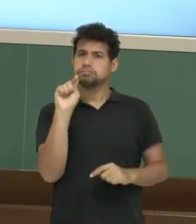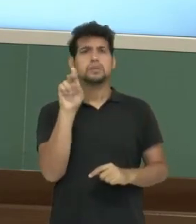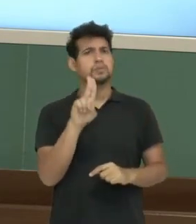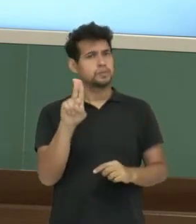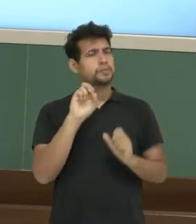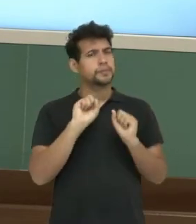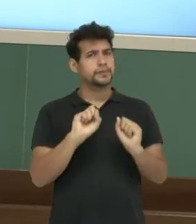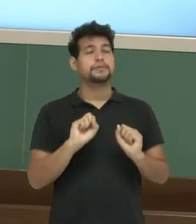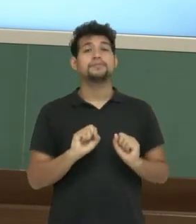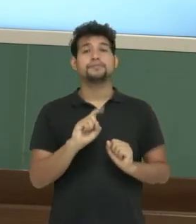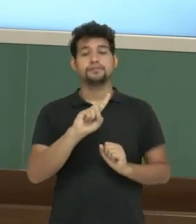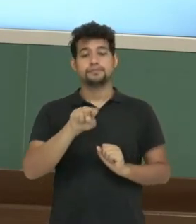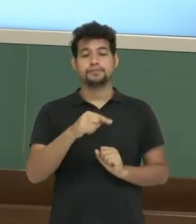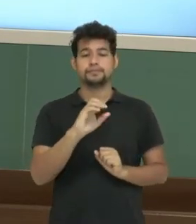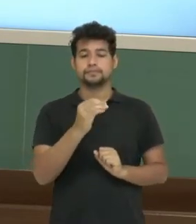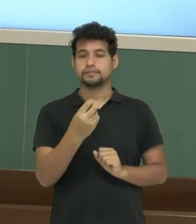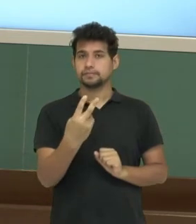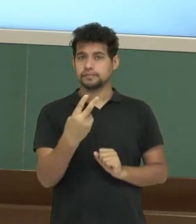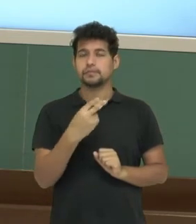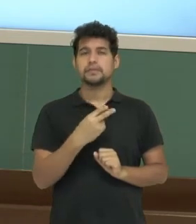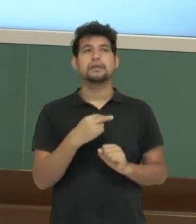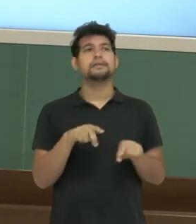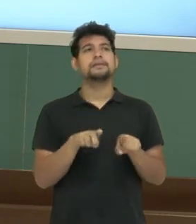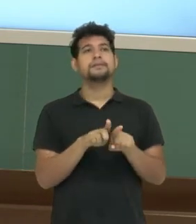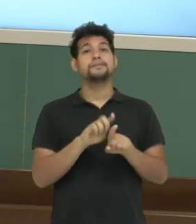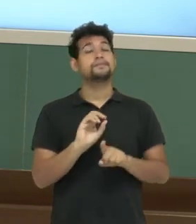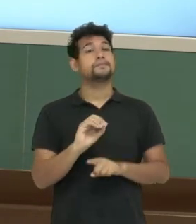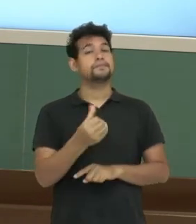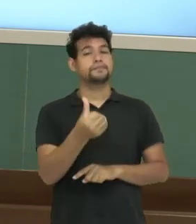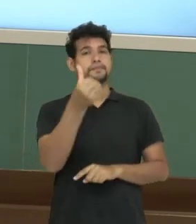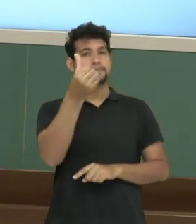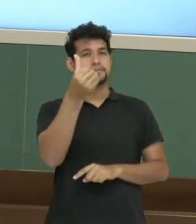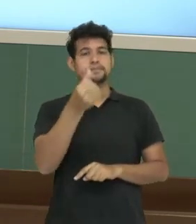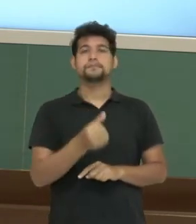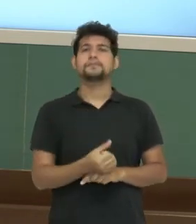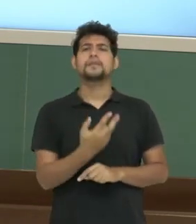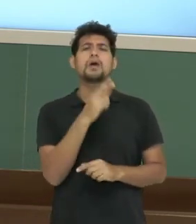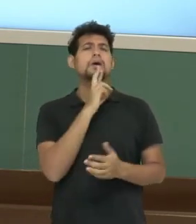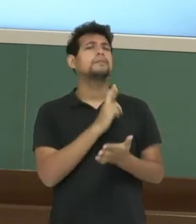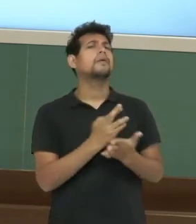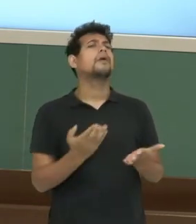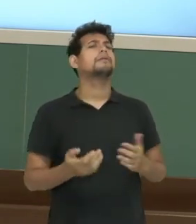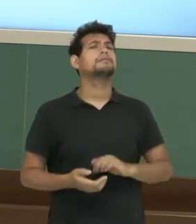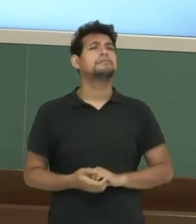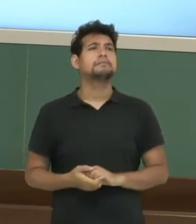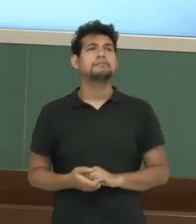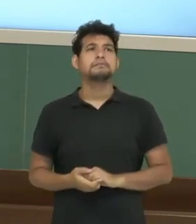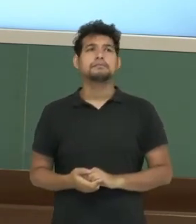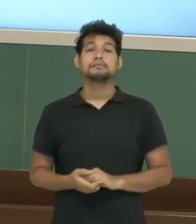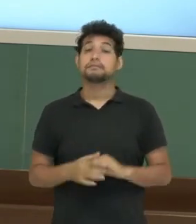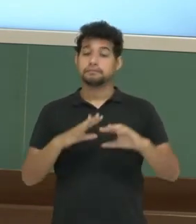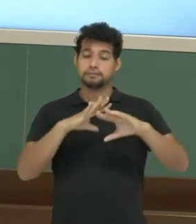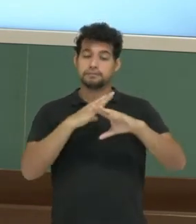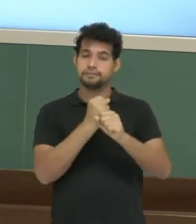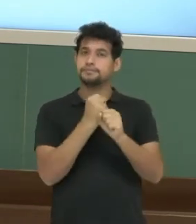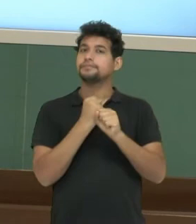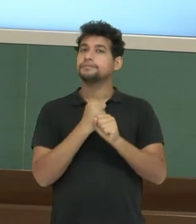bom? 1,02 circunflexo 6. Igual, dá o resultado. Multiplicando, eu